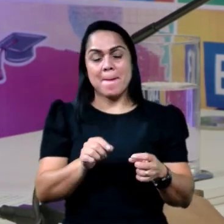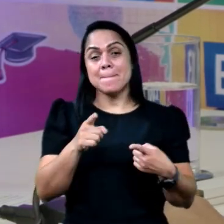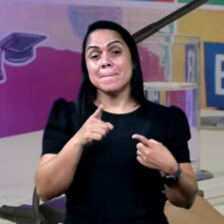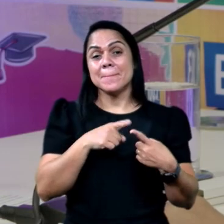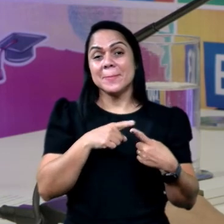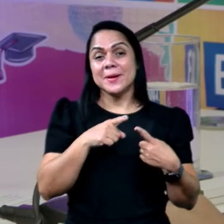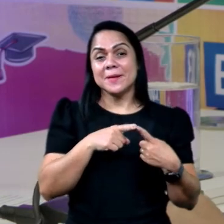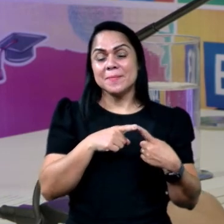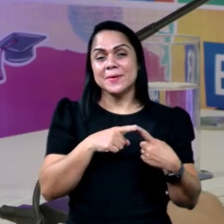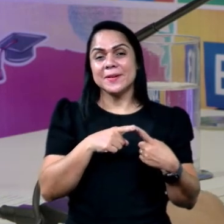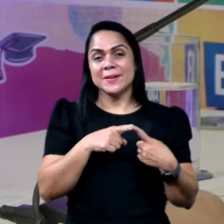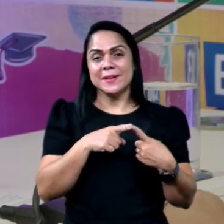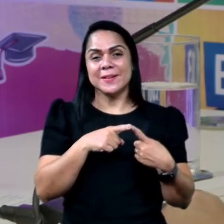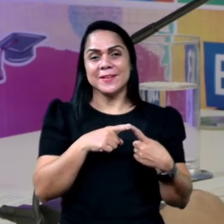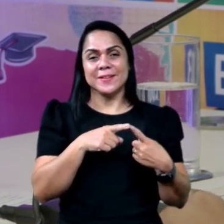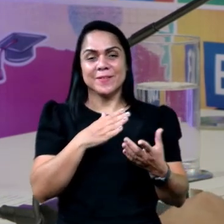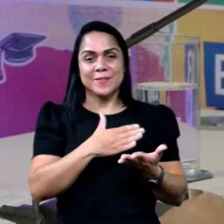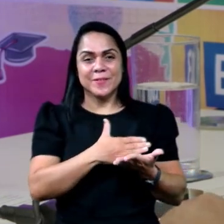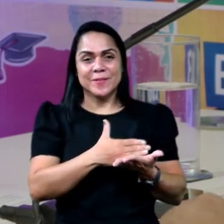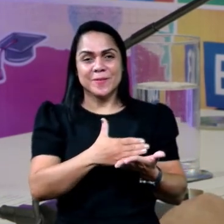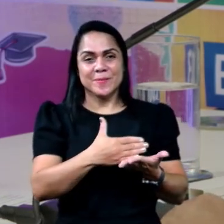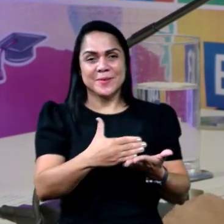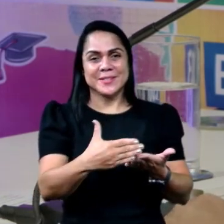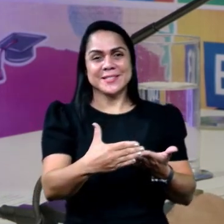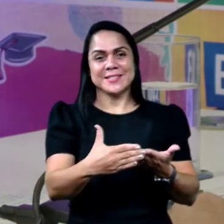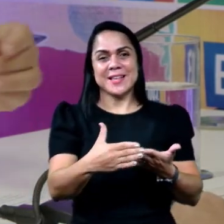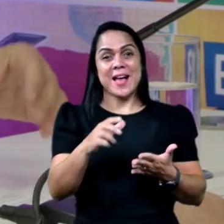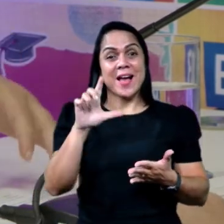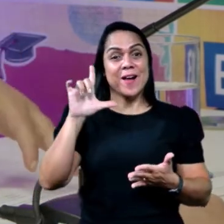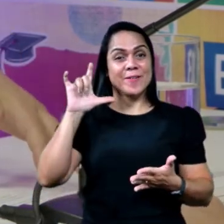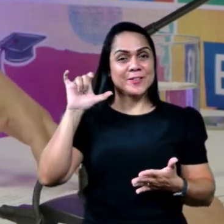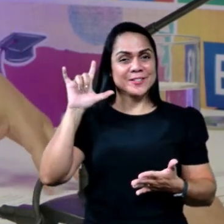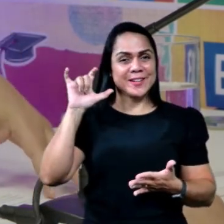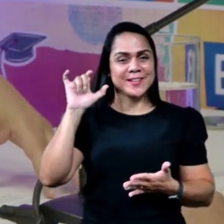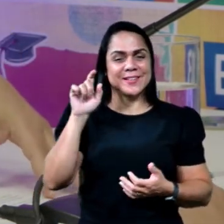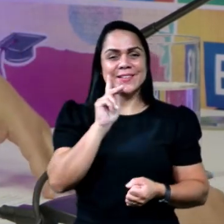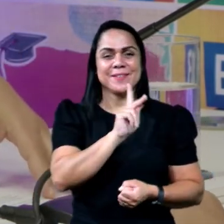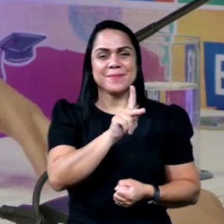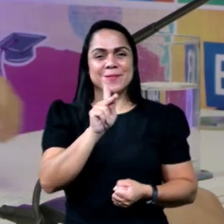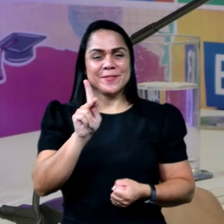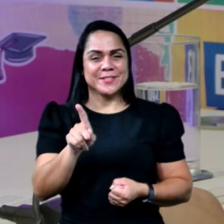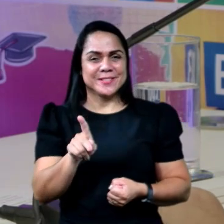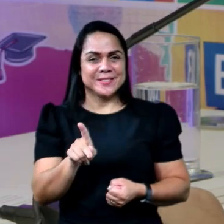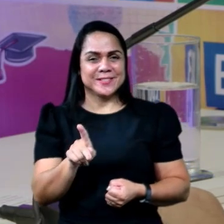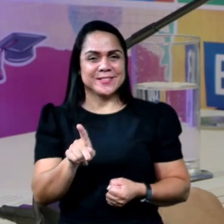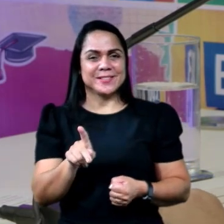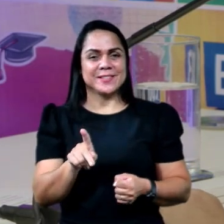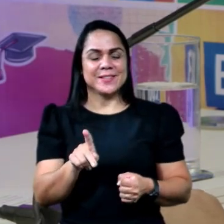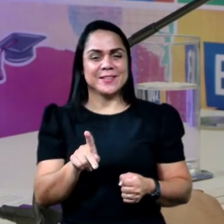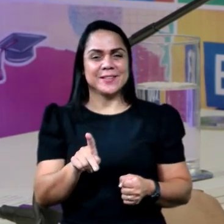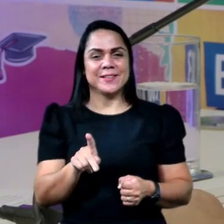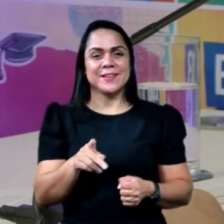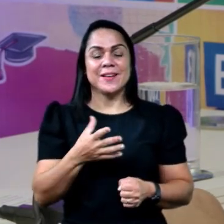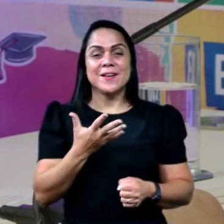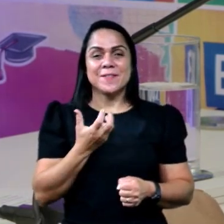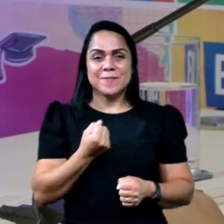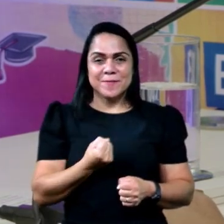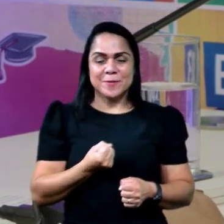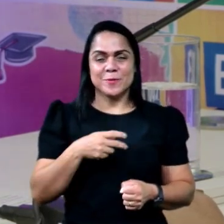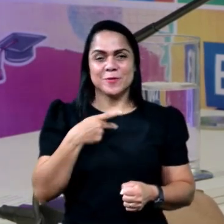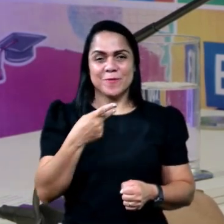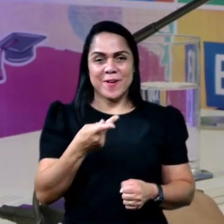começar, eu sei que é privado o Instagram da professora Bolinhos de Chuva, mas vamos falar sobre Cozinha